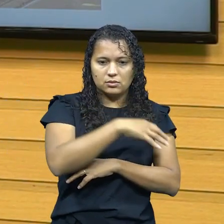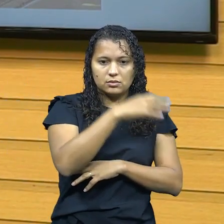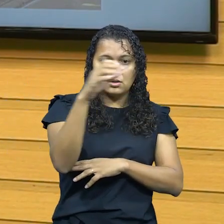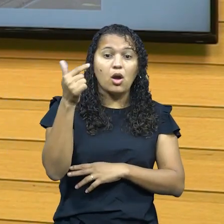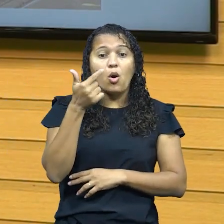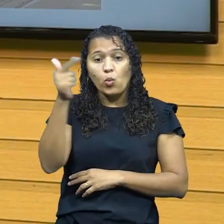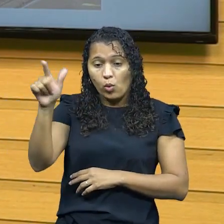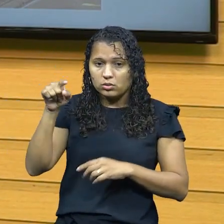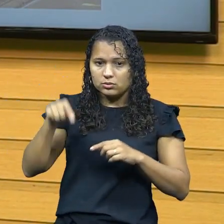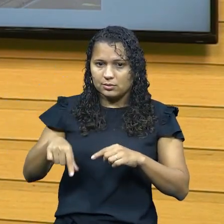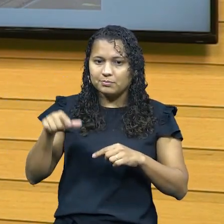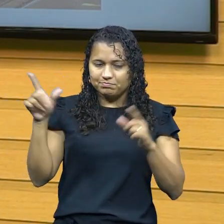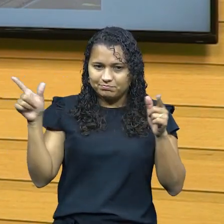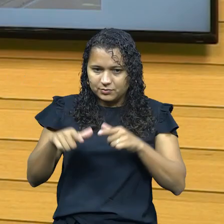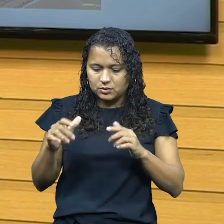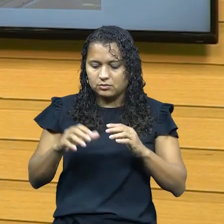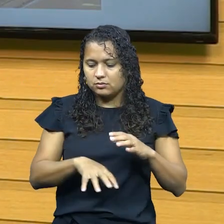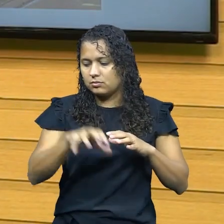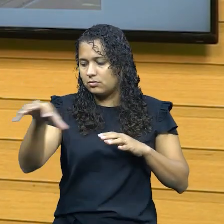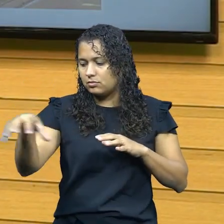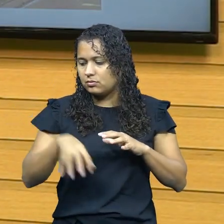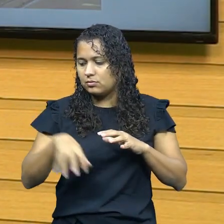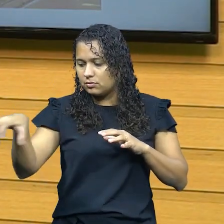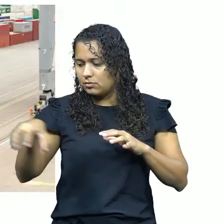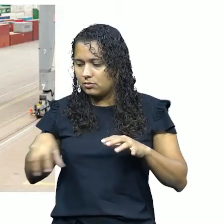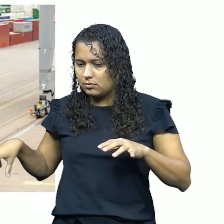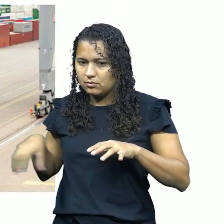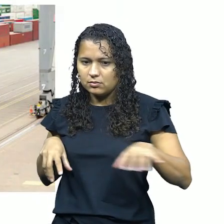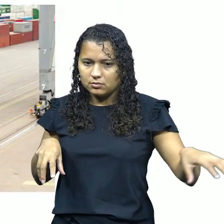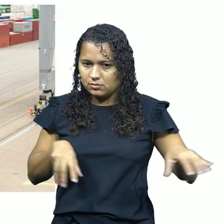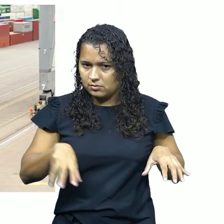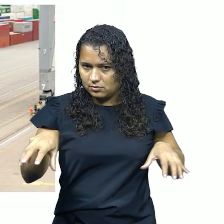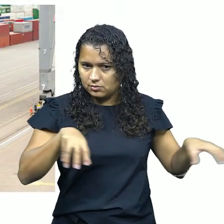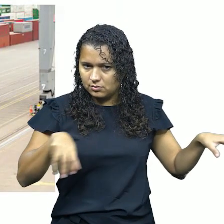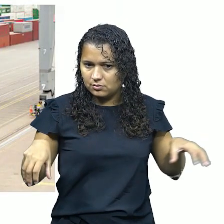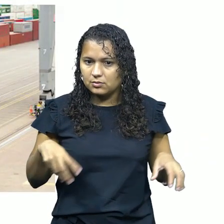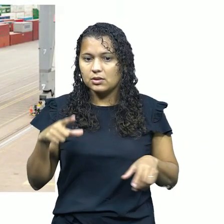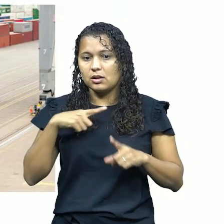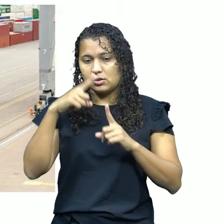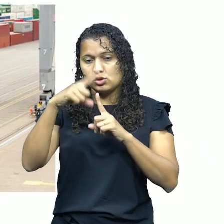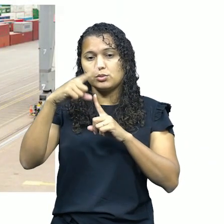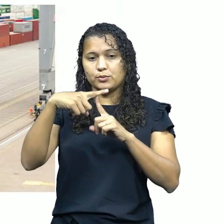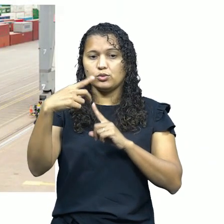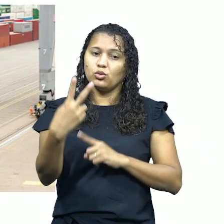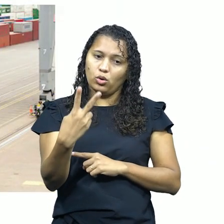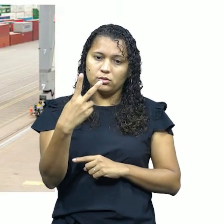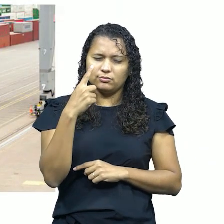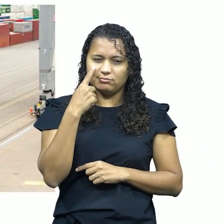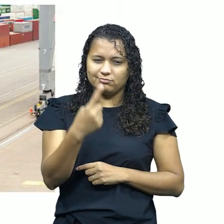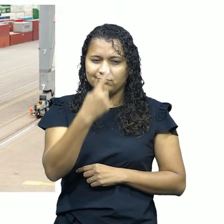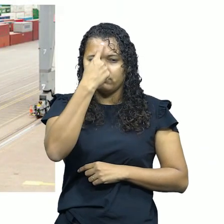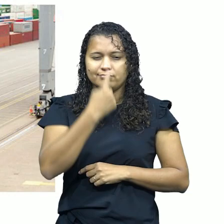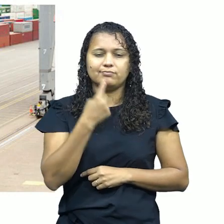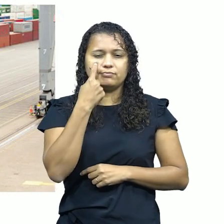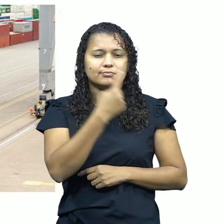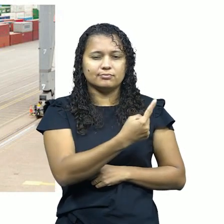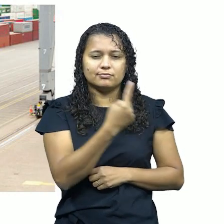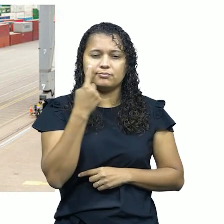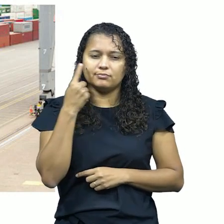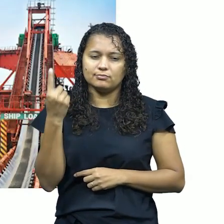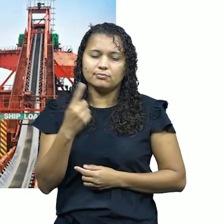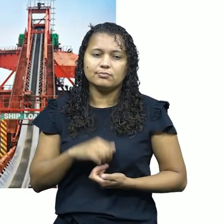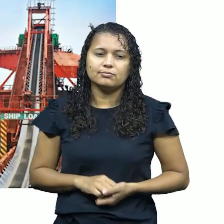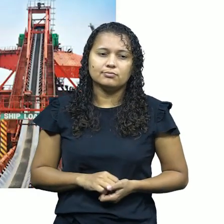o shuttle faz essa movimentação. Aqui tem dois tipos, como vocês podem ver.